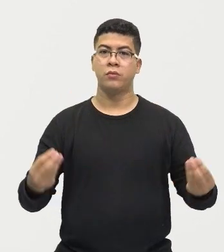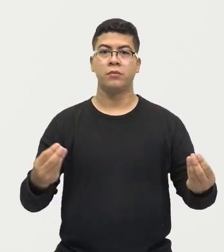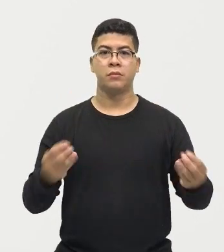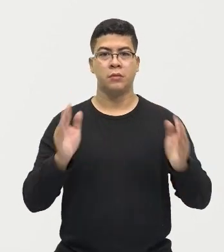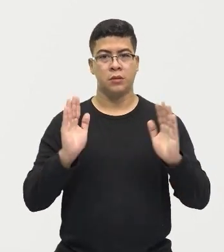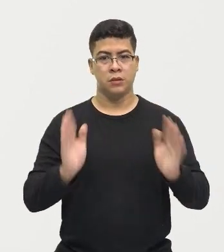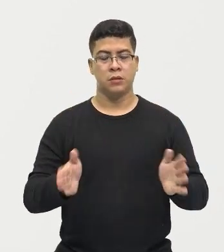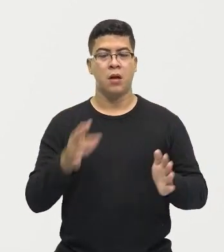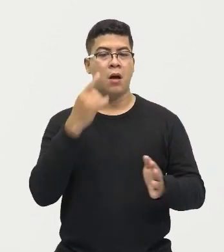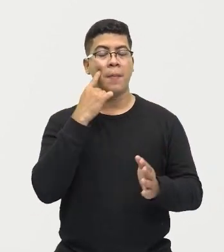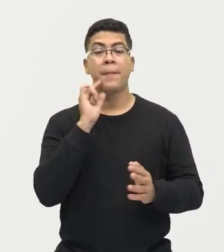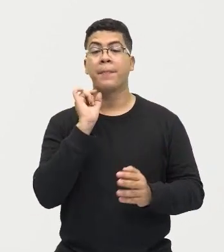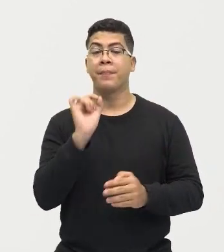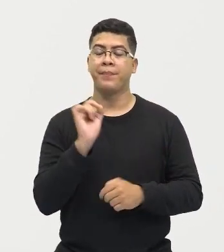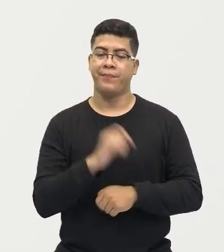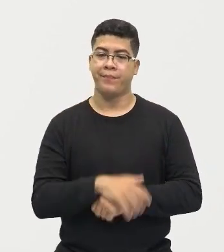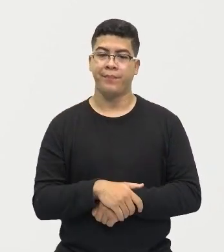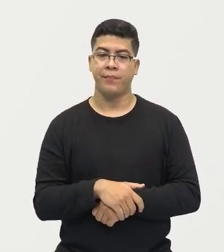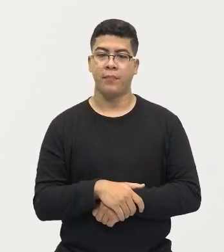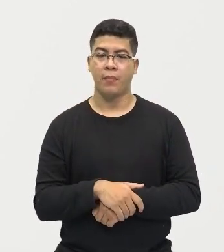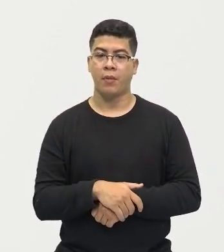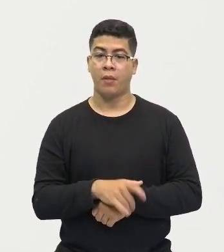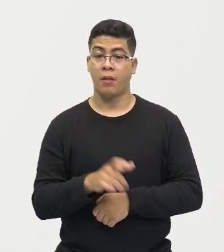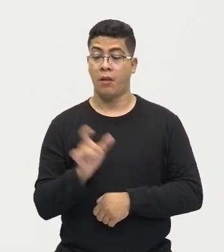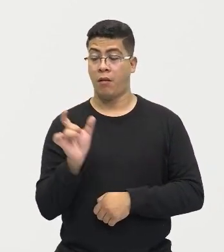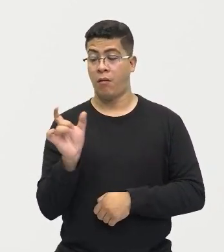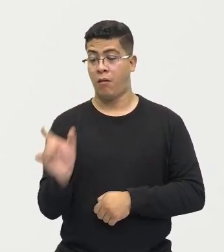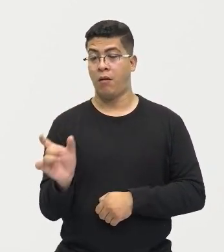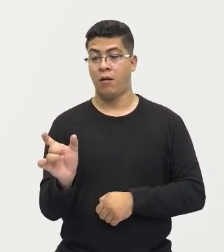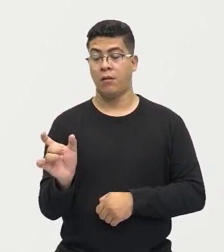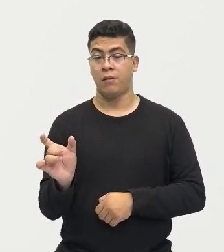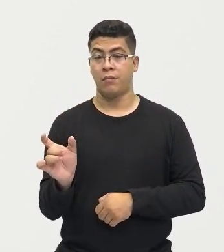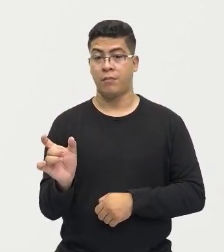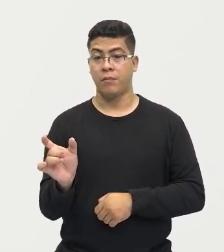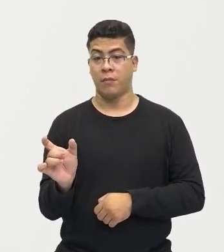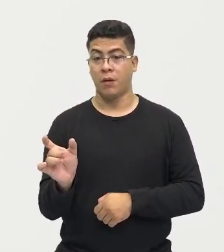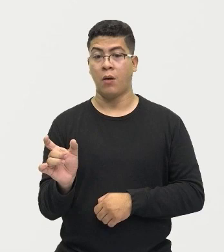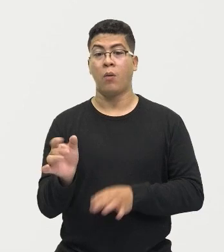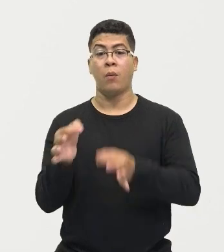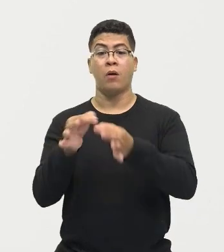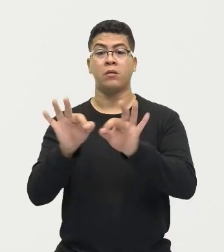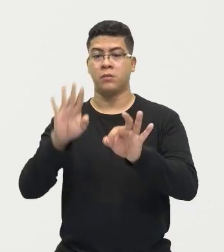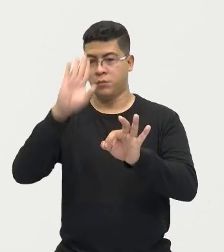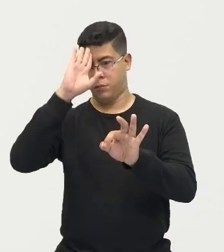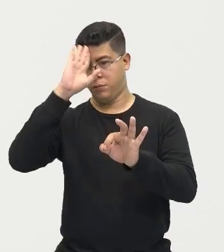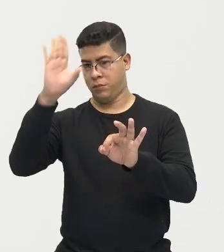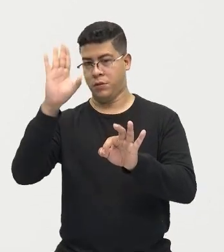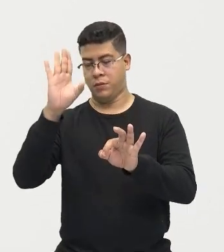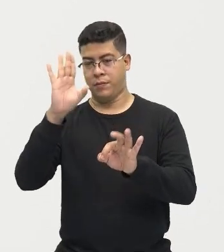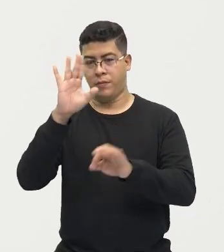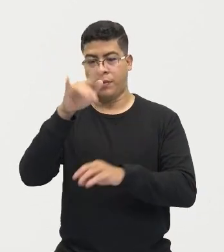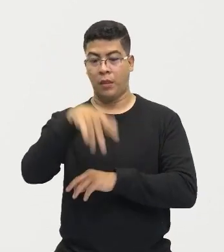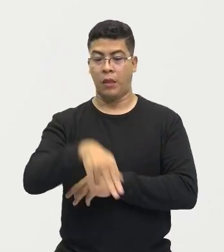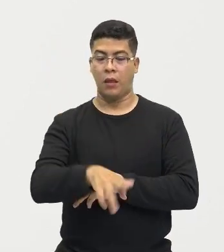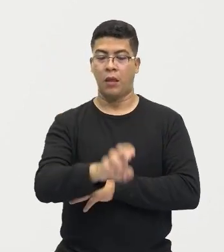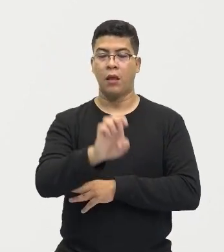Está junto aqui com essa conjunção integrante aqui, ó. Que, o que aqui, ó. Tá? Tudo isso aqui é oração